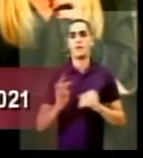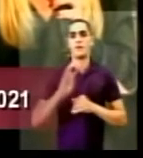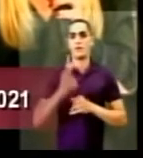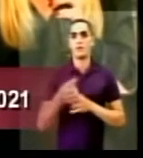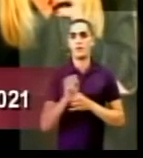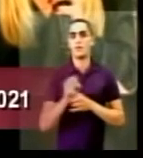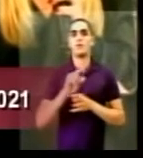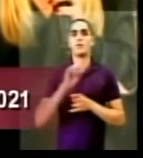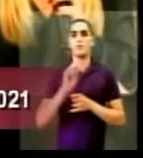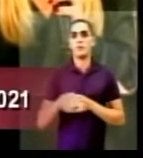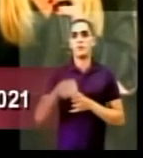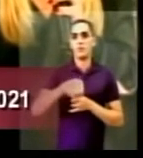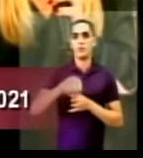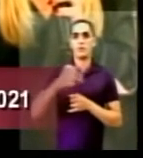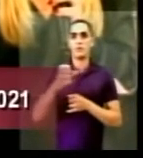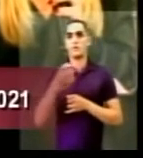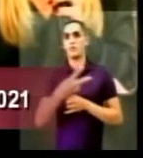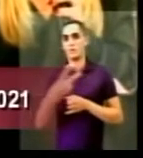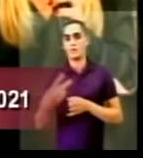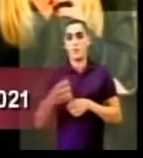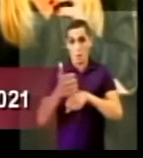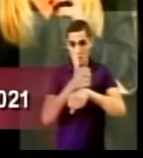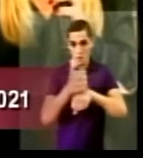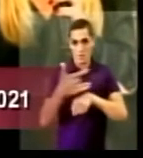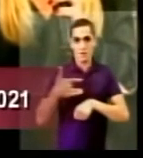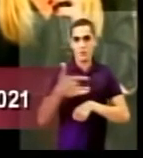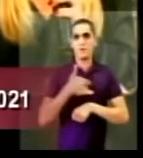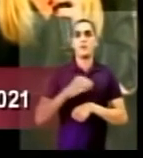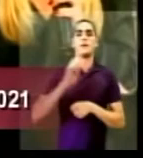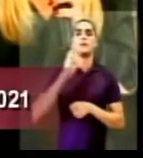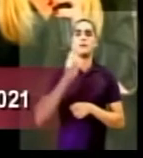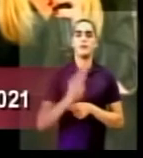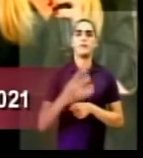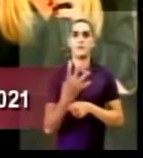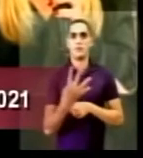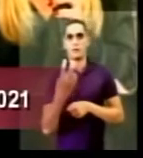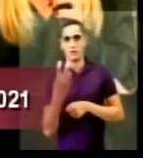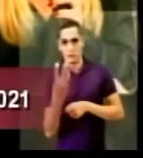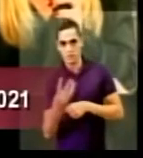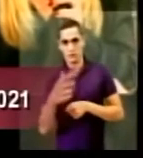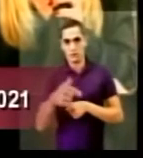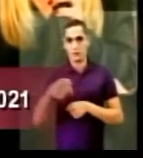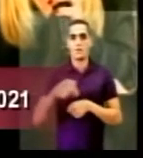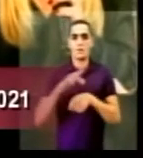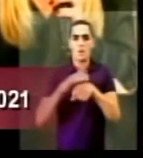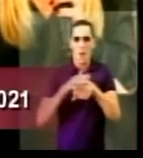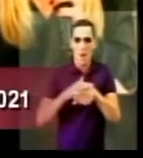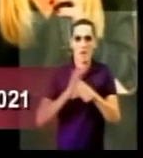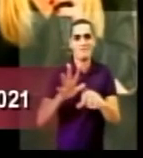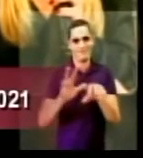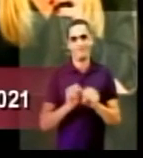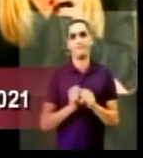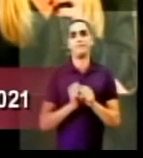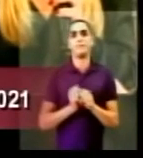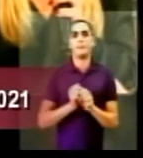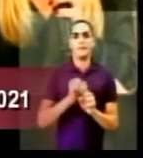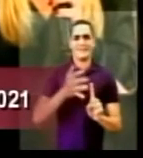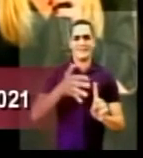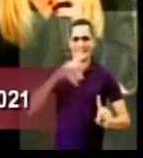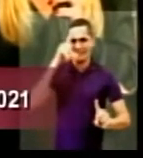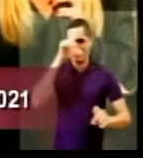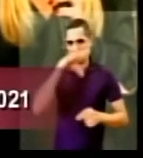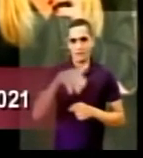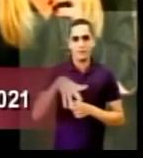38.982 casos, profissionais de saúde, 3.437 casos da doença, de síndrome respiratória